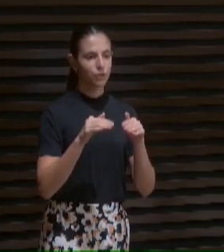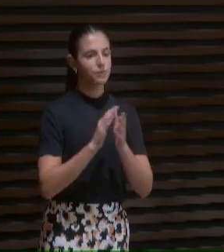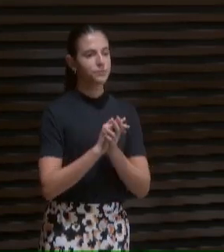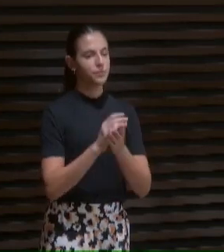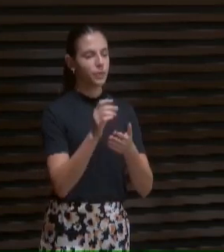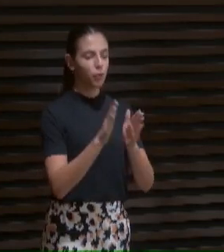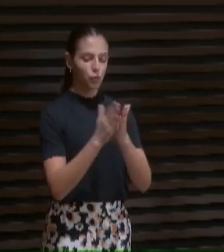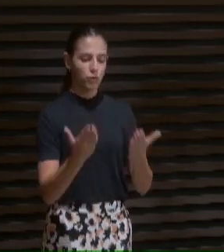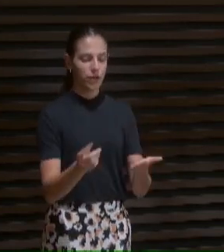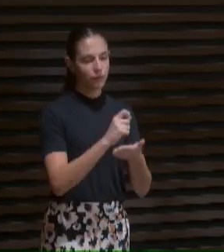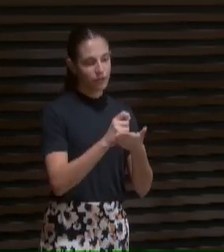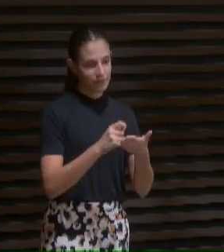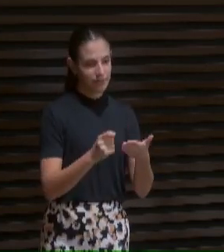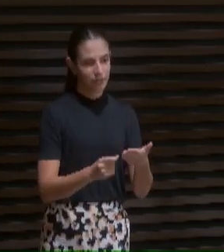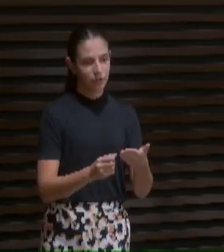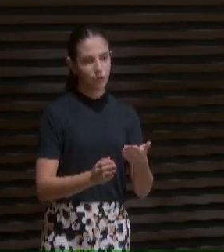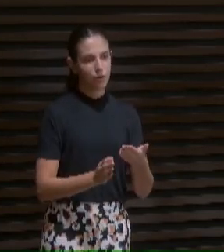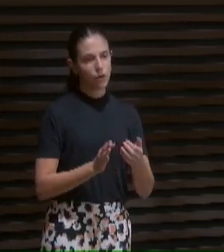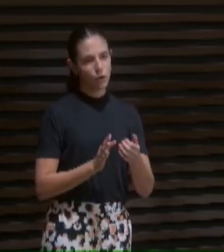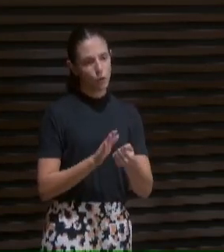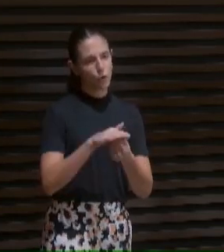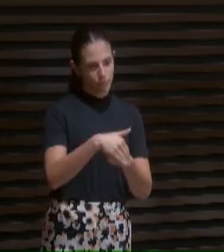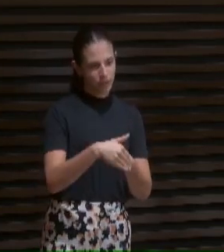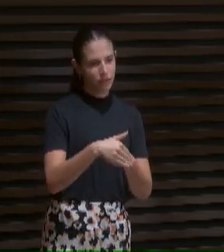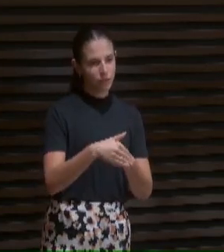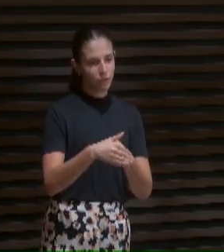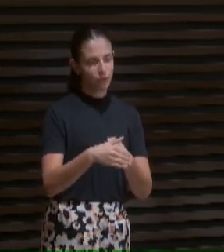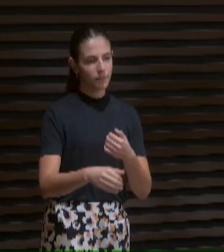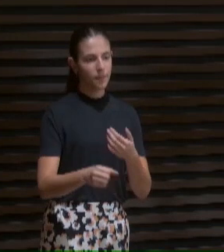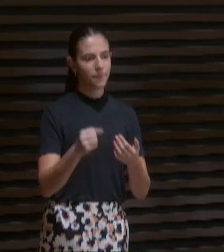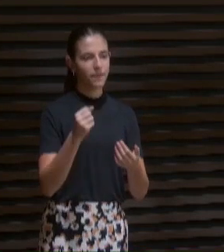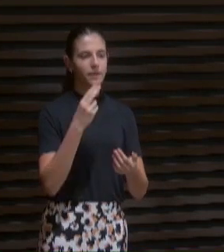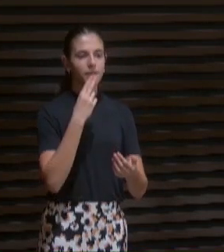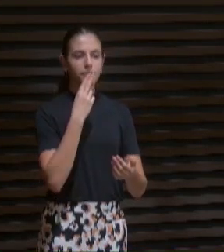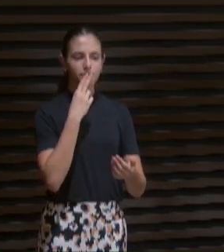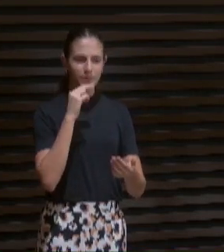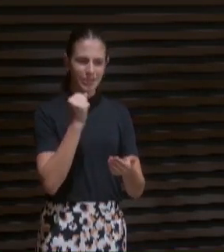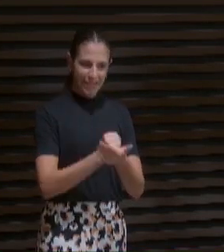escrito por dentro e por fora, de todo selado com 7 selos.